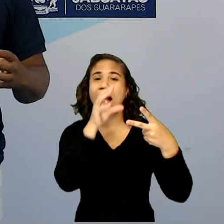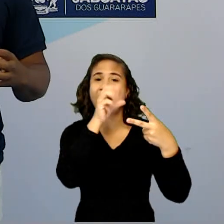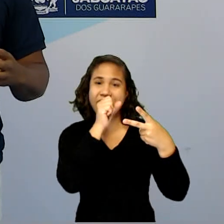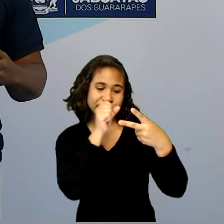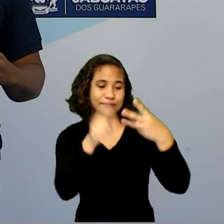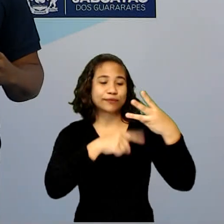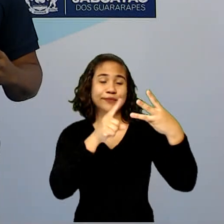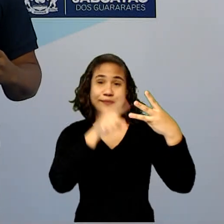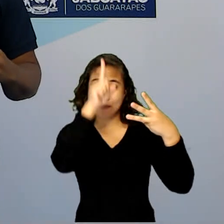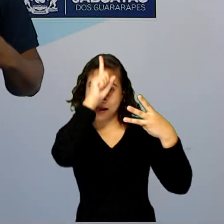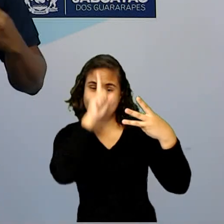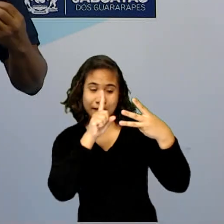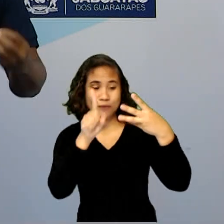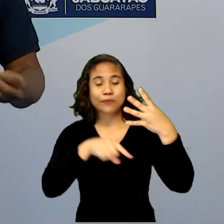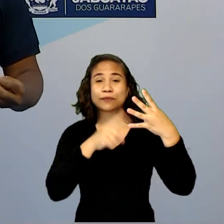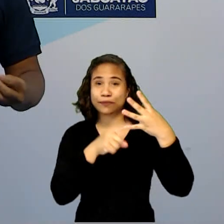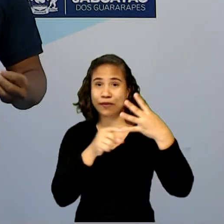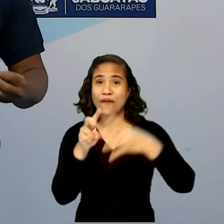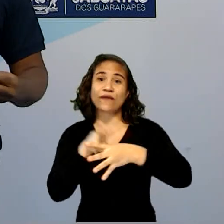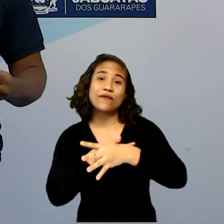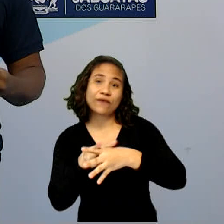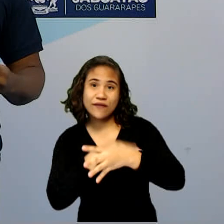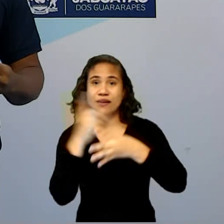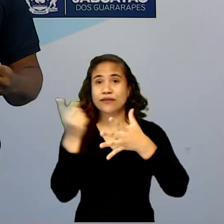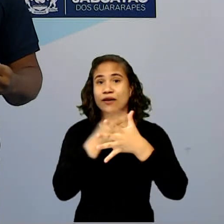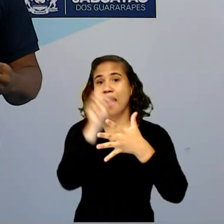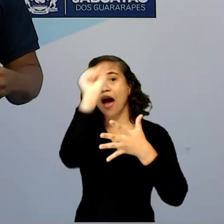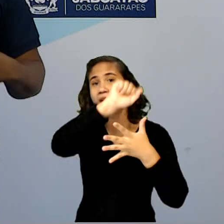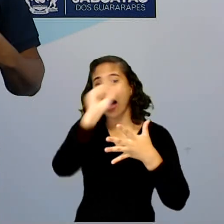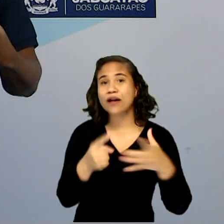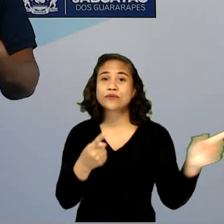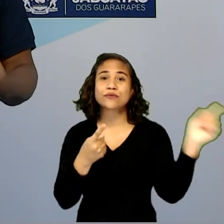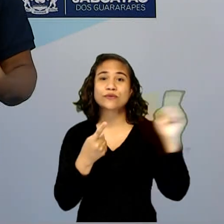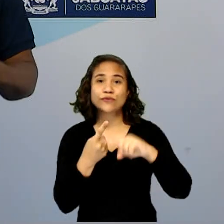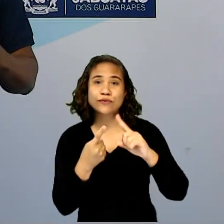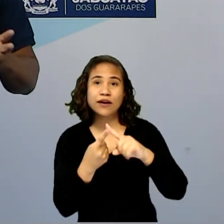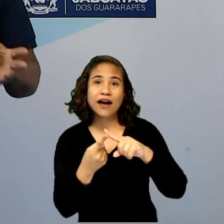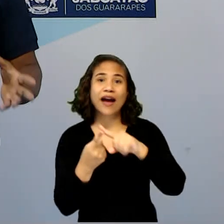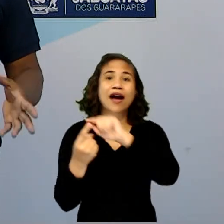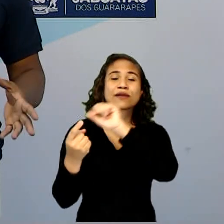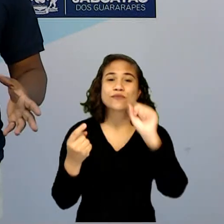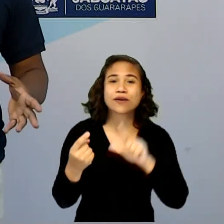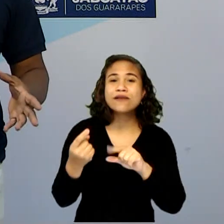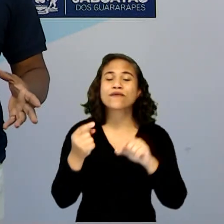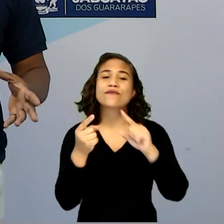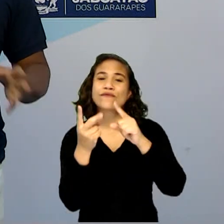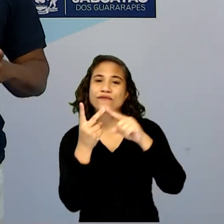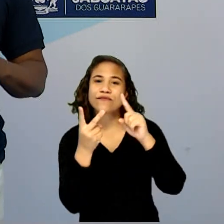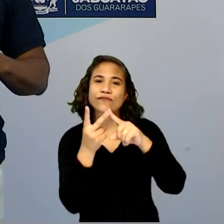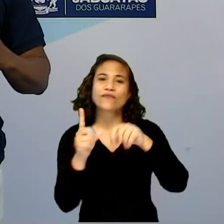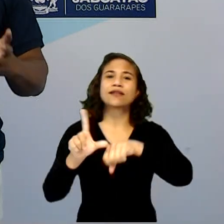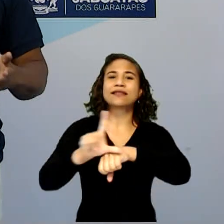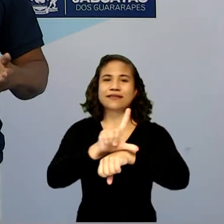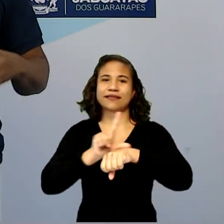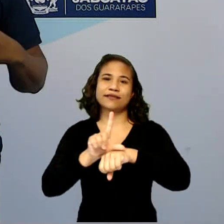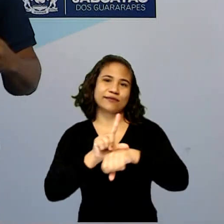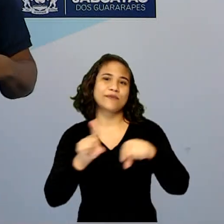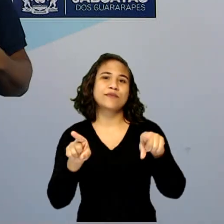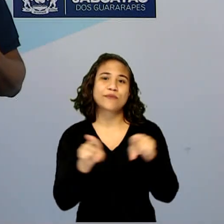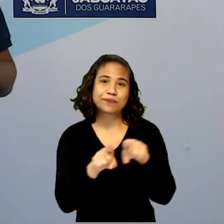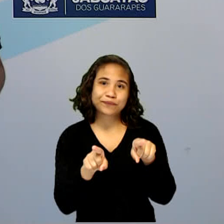laranja, amarelo, verde, azul, anil e violeta. Da mesma